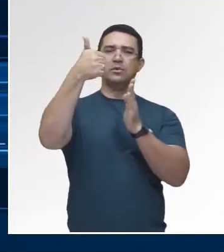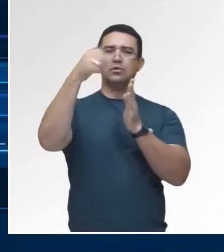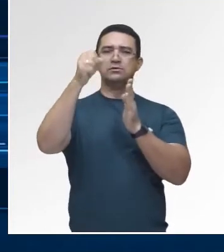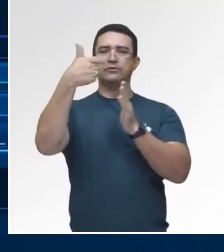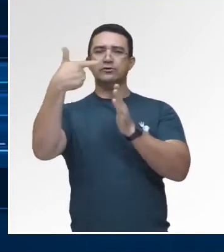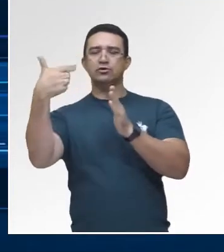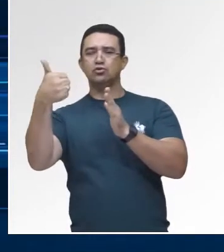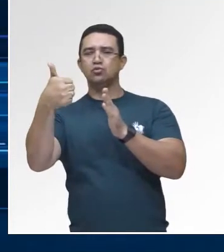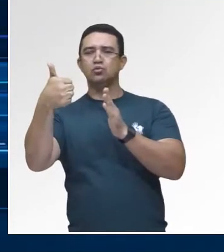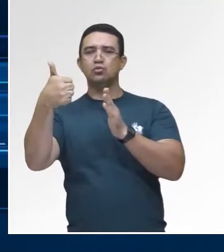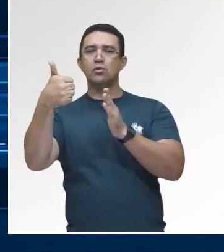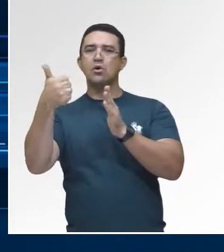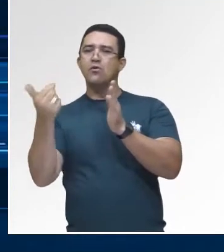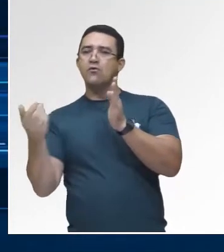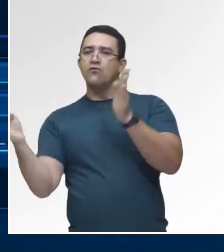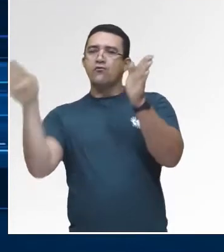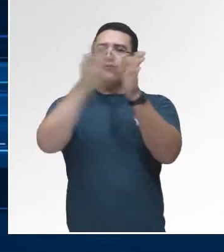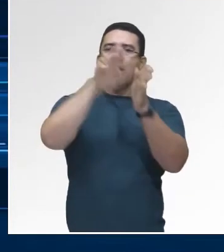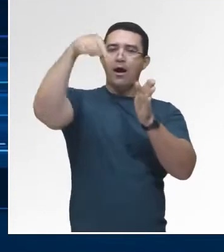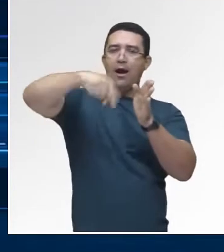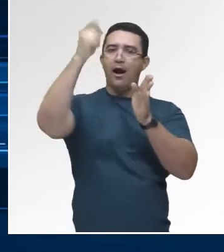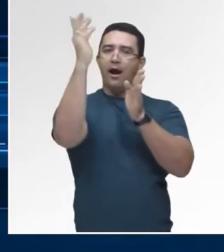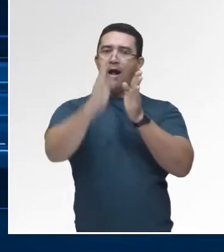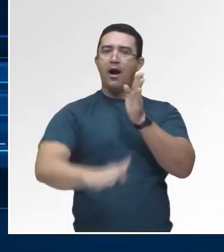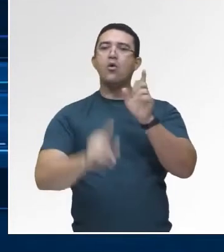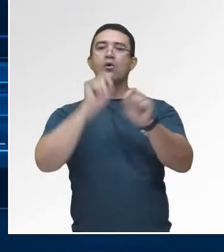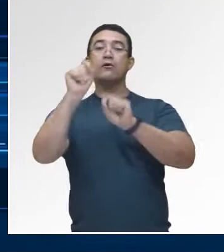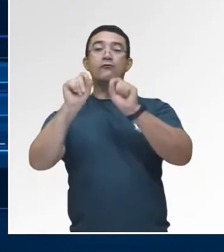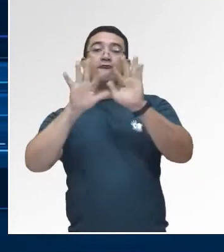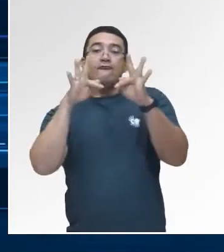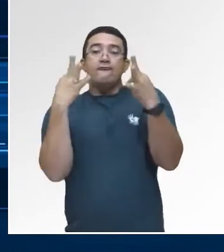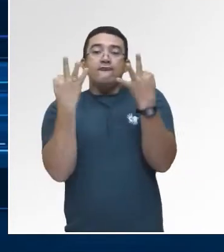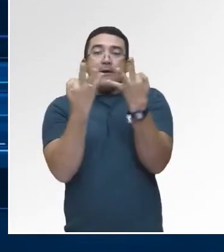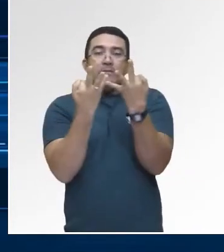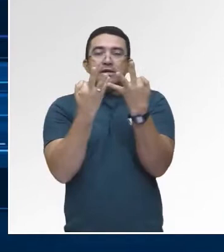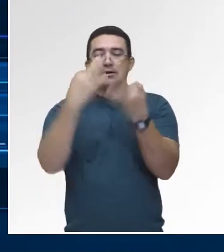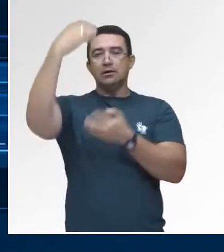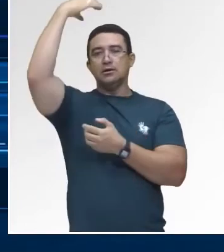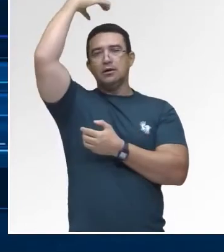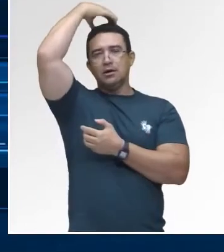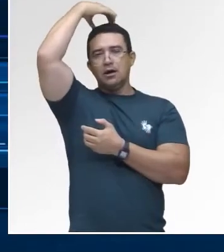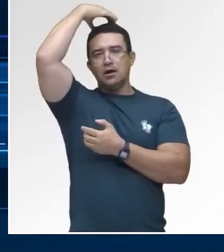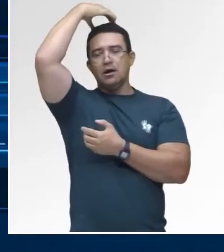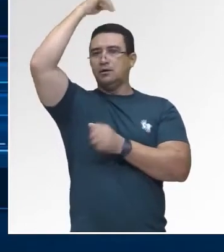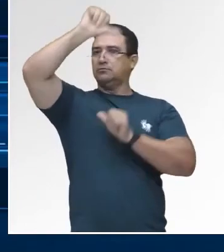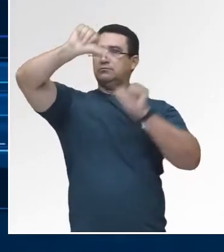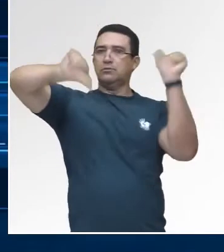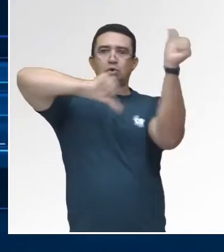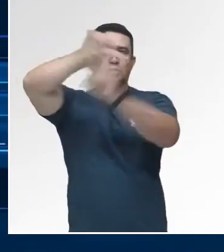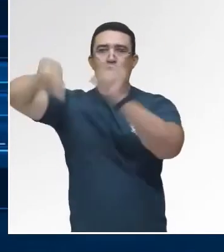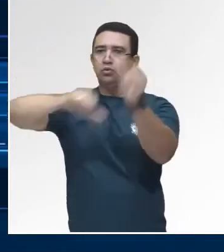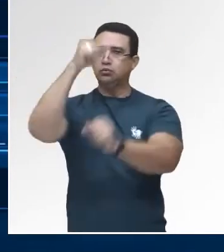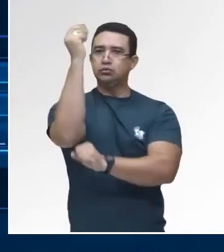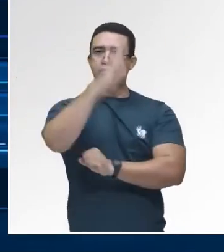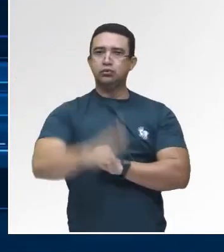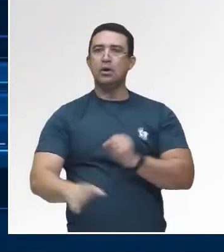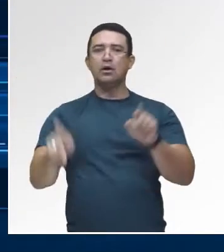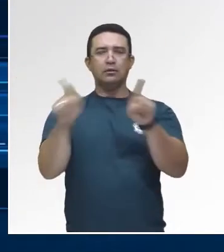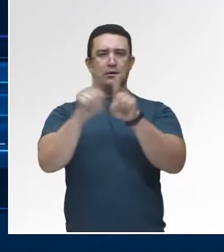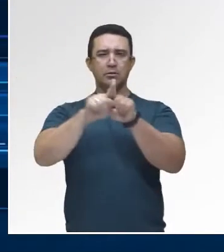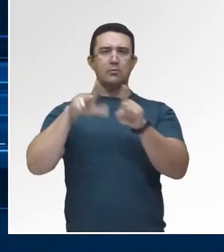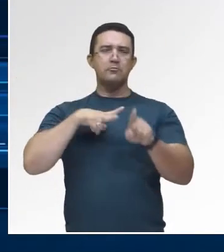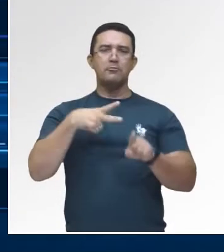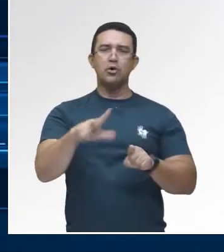Brasil a família real. Houve uma grande mudança, né, no modo de pensar brasileiro, em Portugal